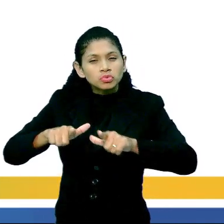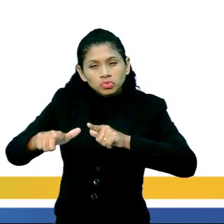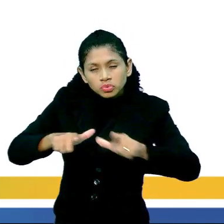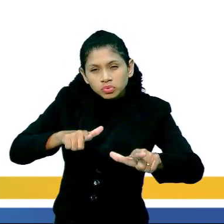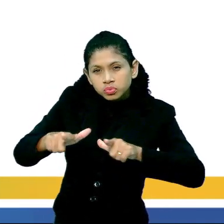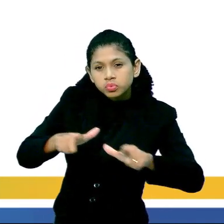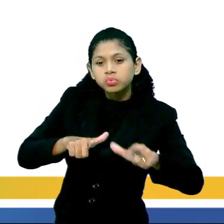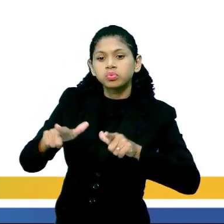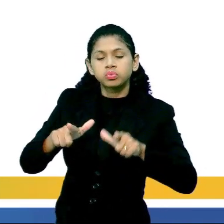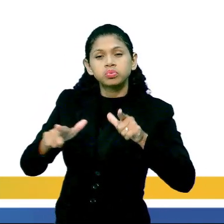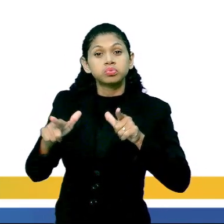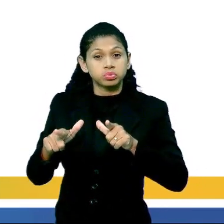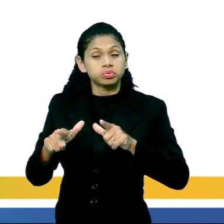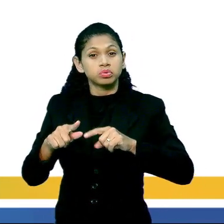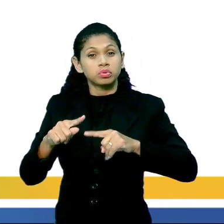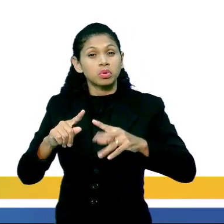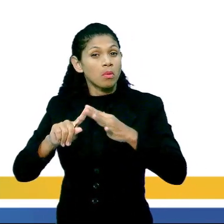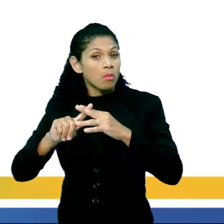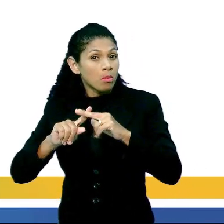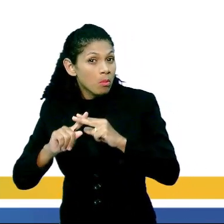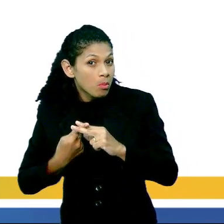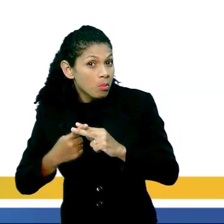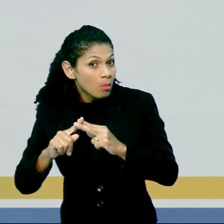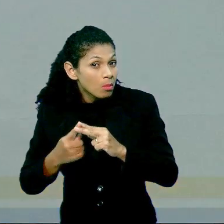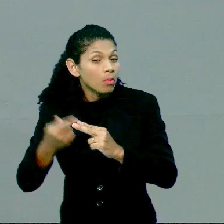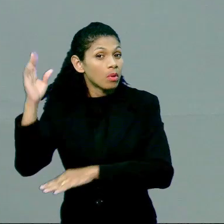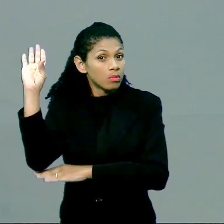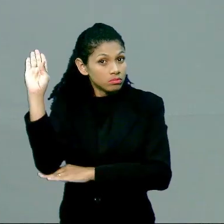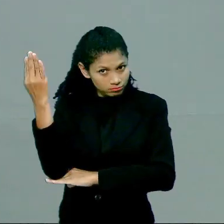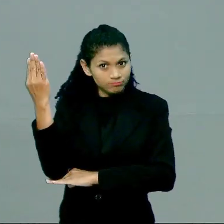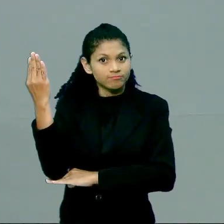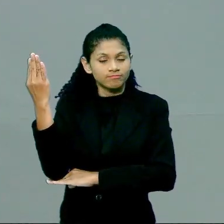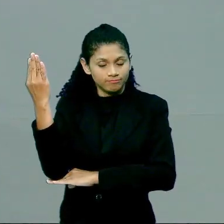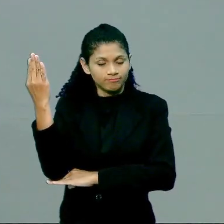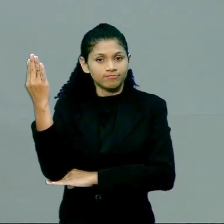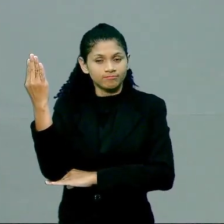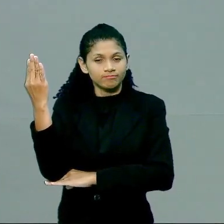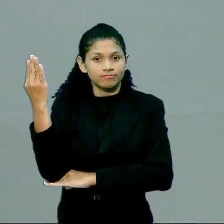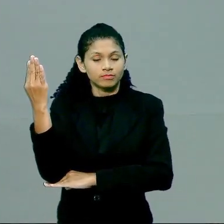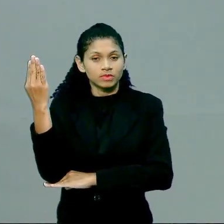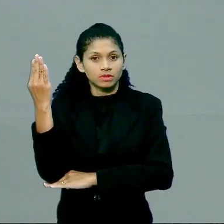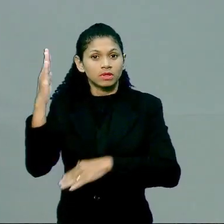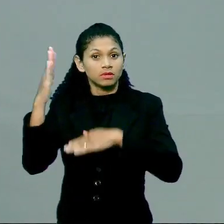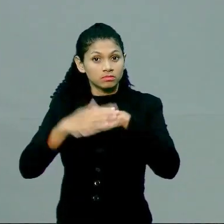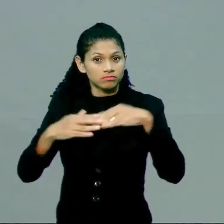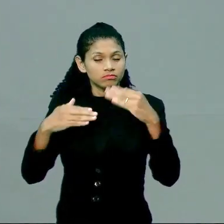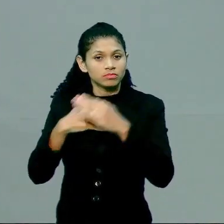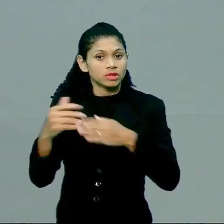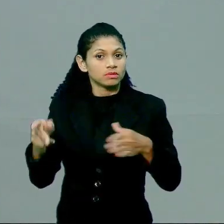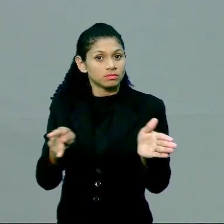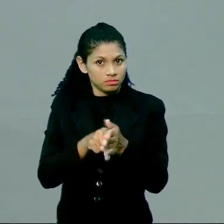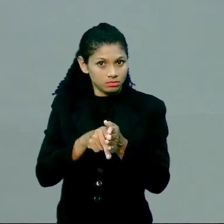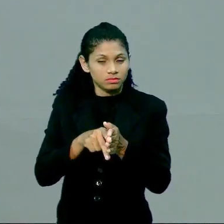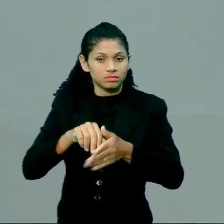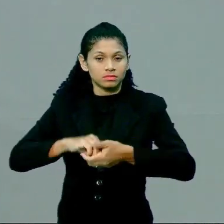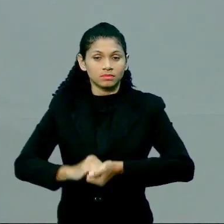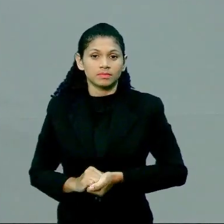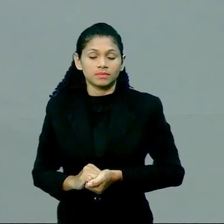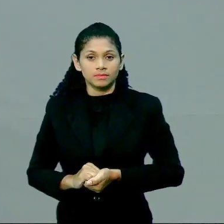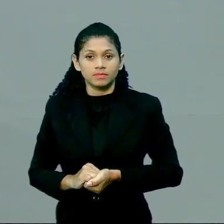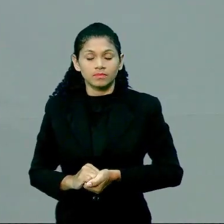resposta não porque quando ele diz né que ele comprou os vídeos para